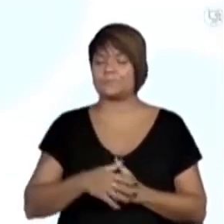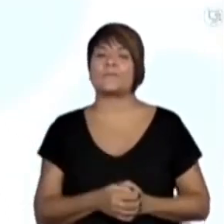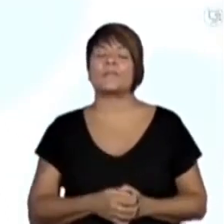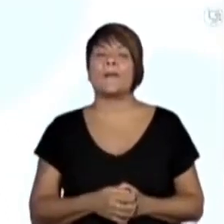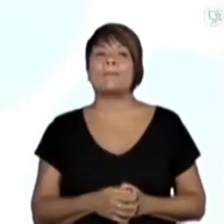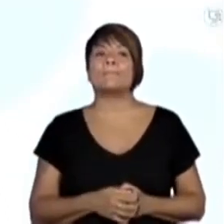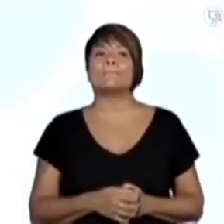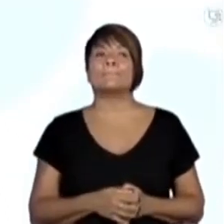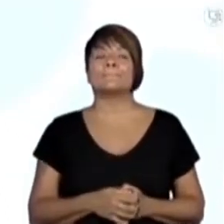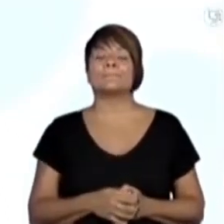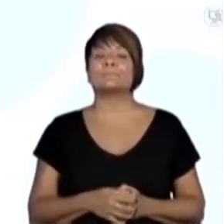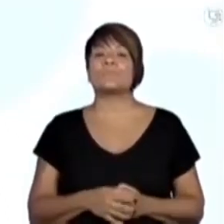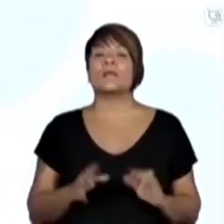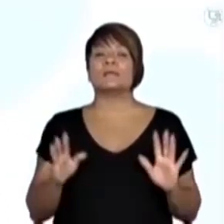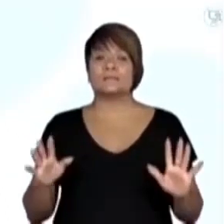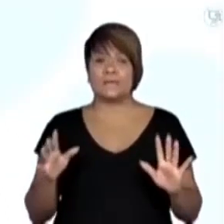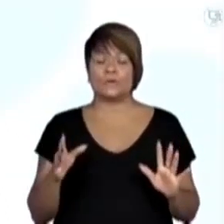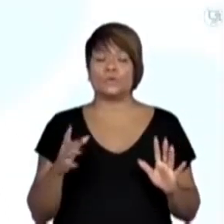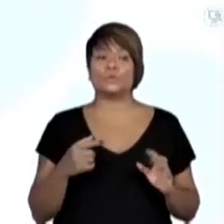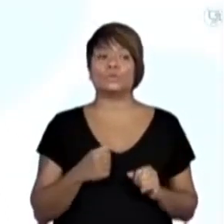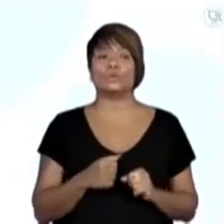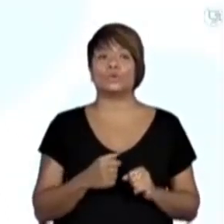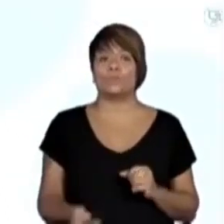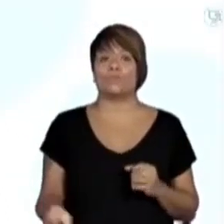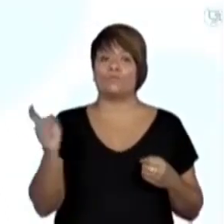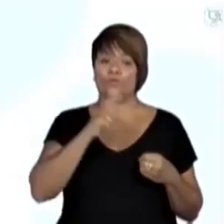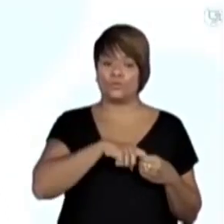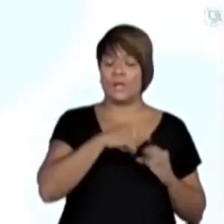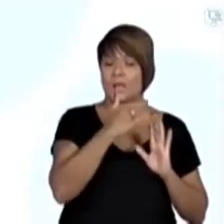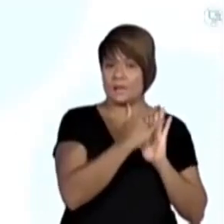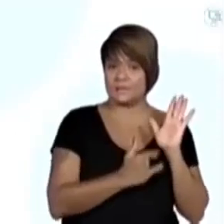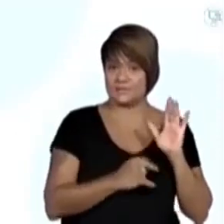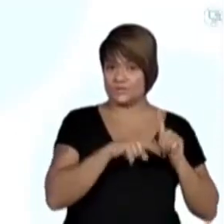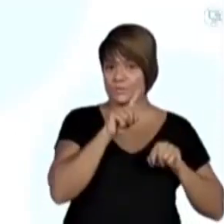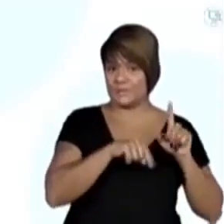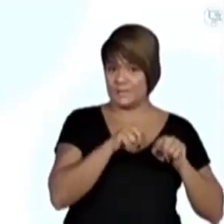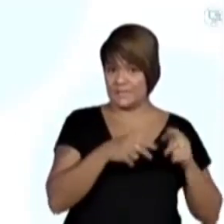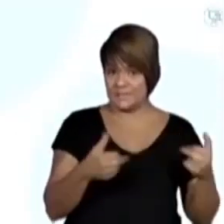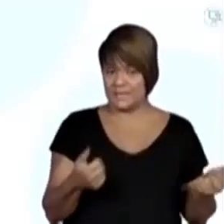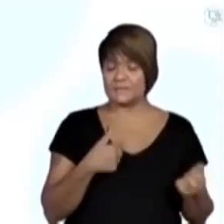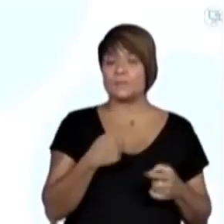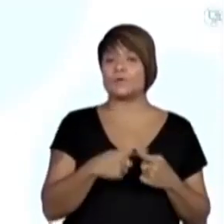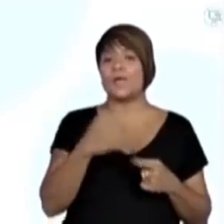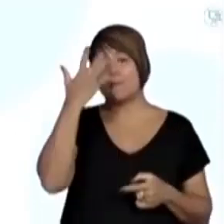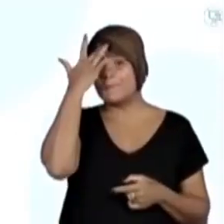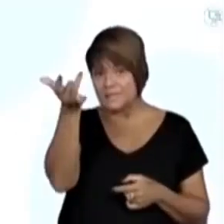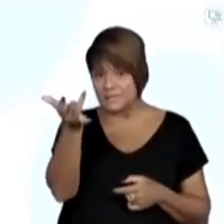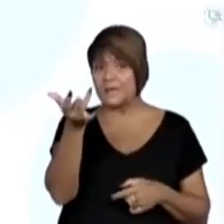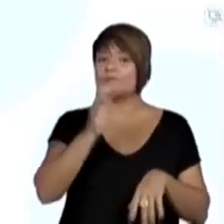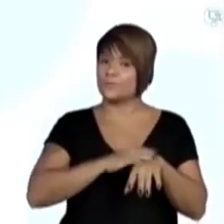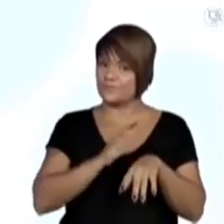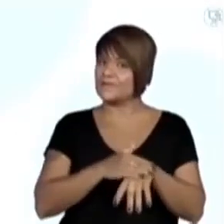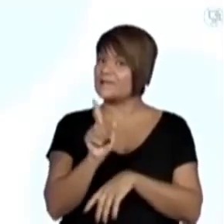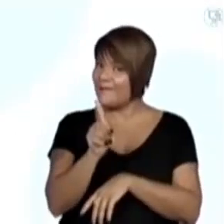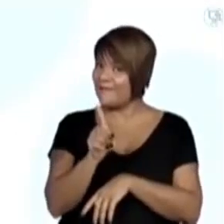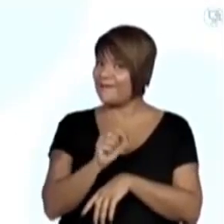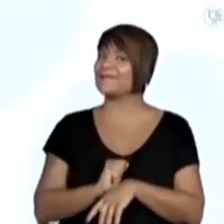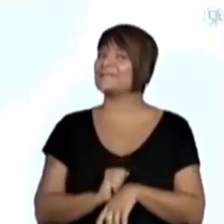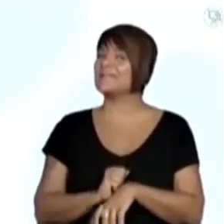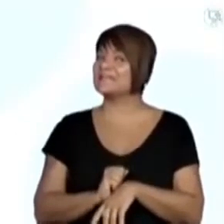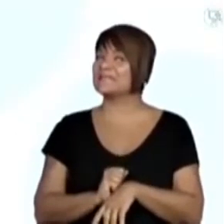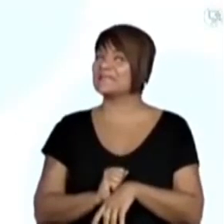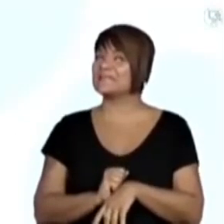de materiais, porque amanhã nós vamos confeccionar esse brinquedo. Deixa eu voltar aqui.